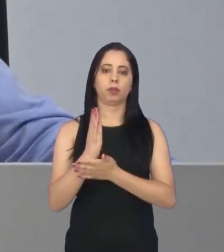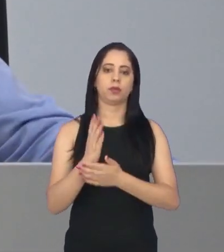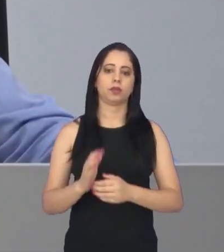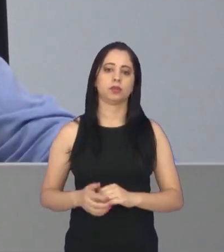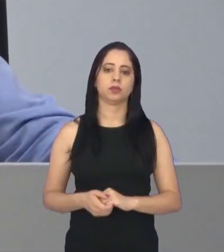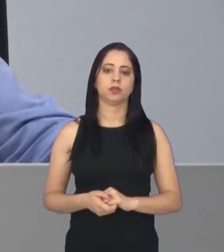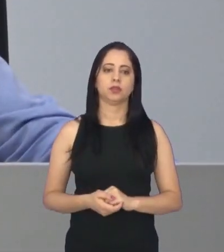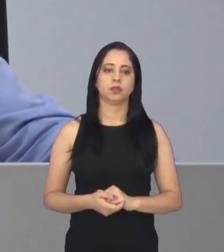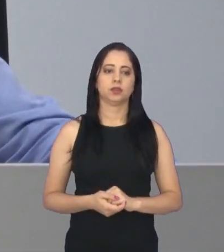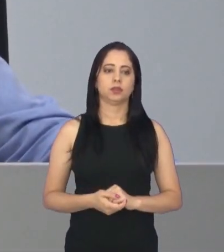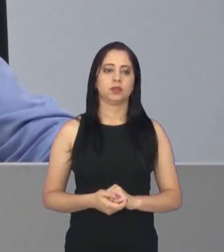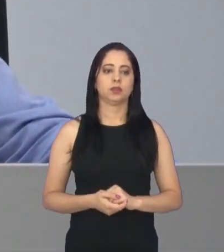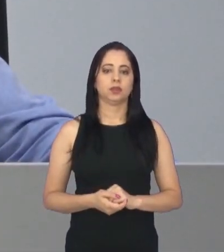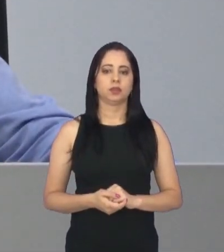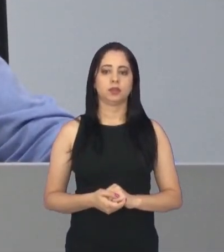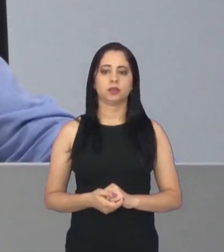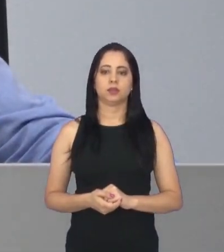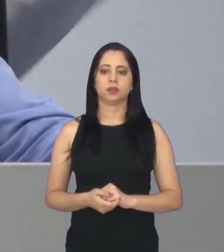unanimidade.